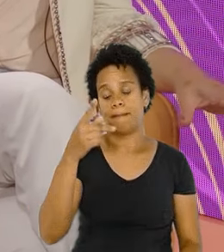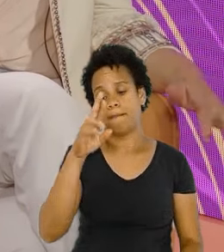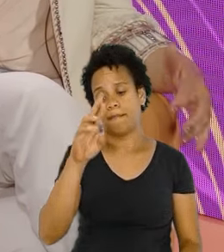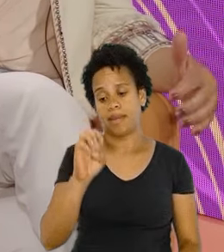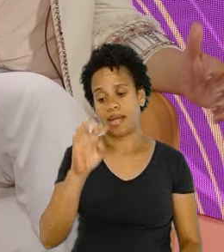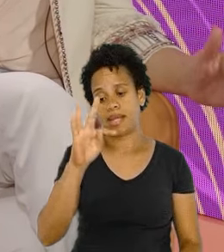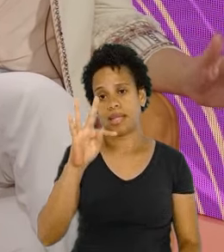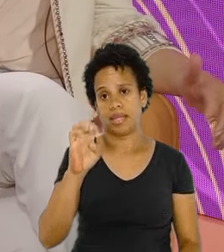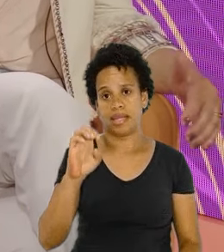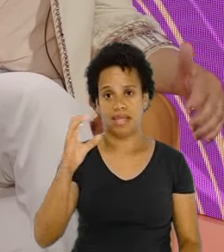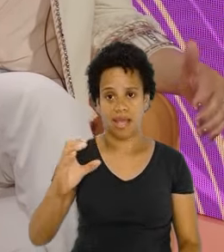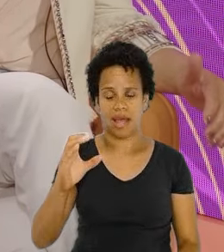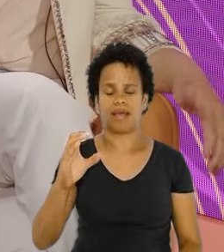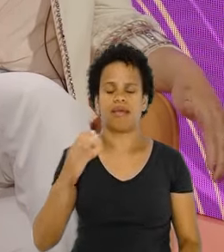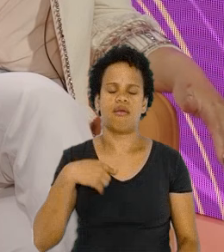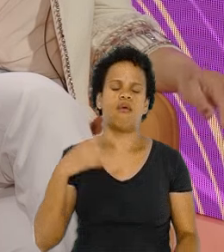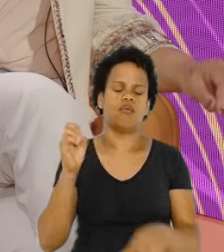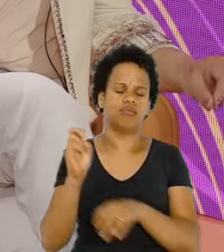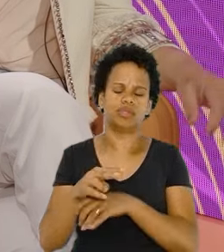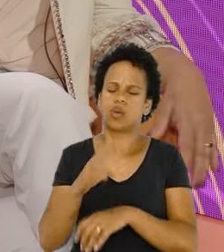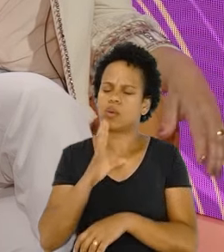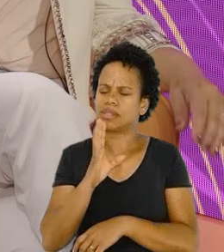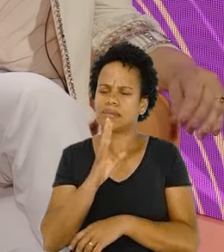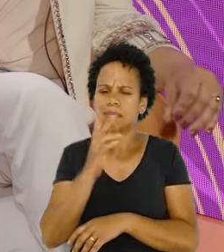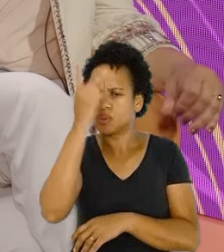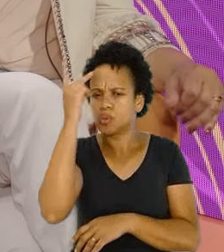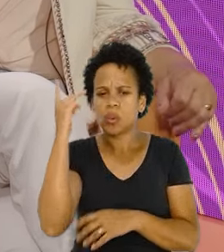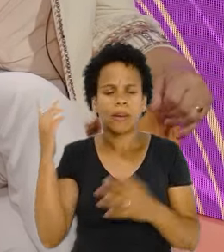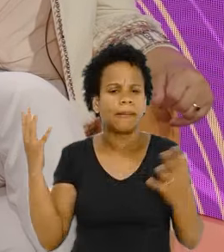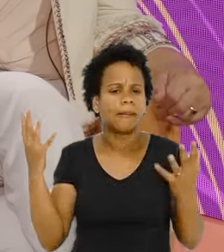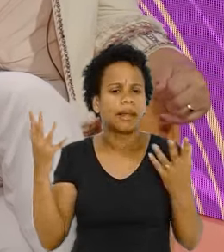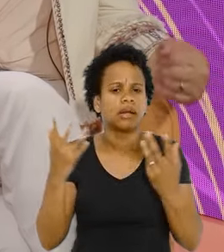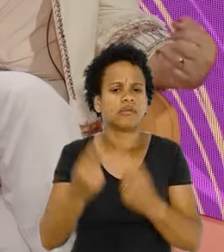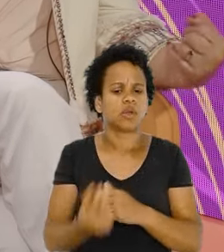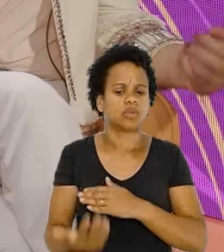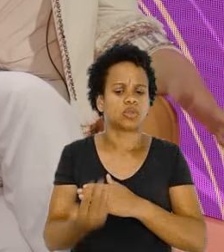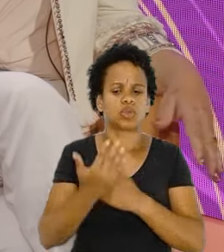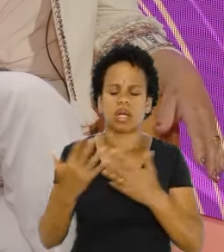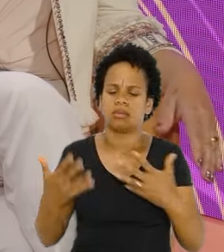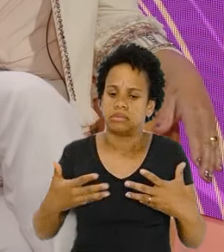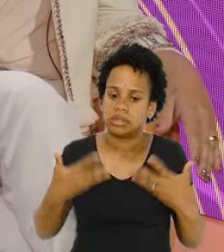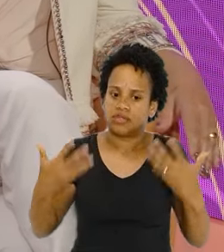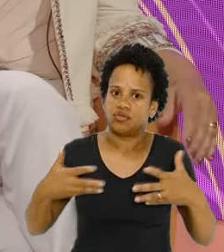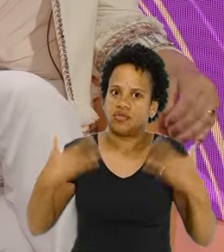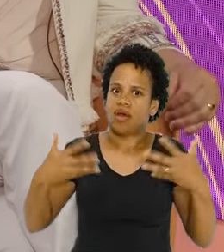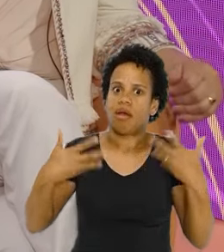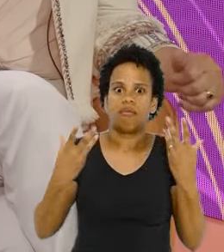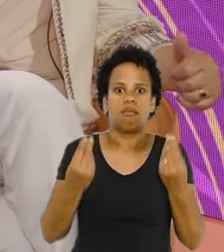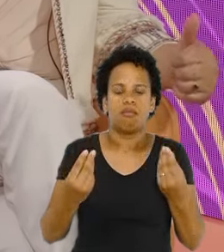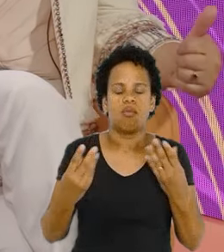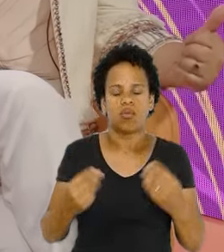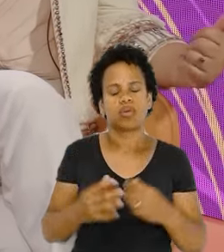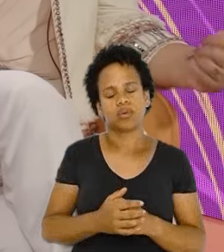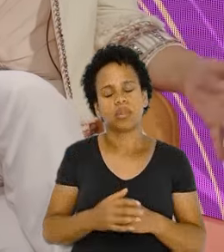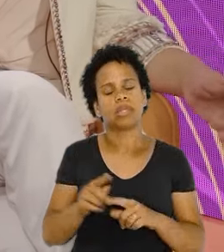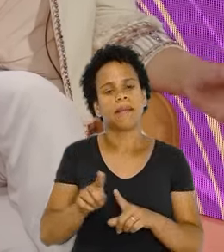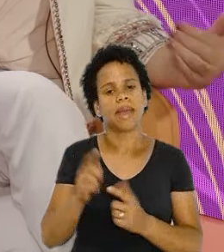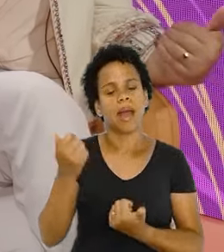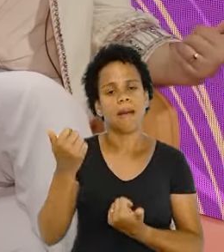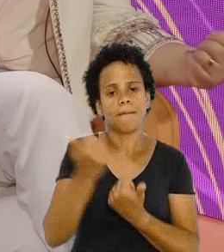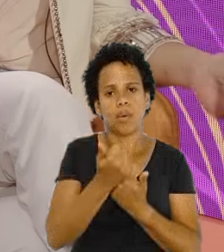uma nossa pessoas maravilhosas que me deram me incentivaram muito aí tive apoio de